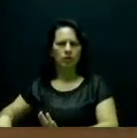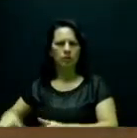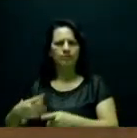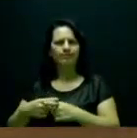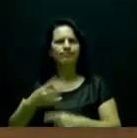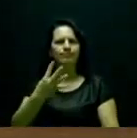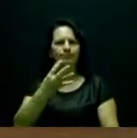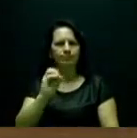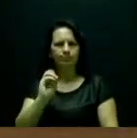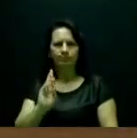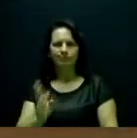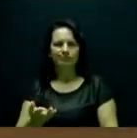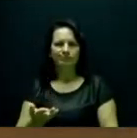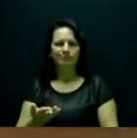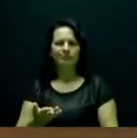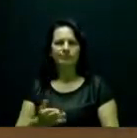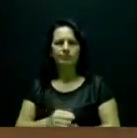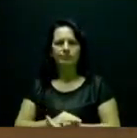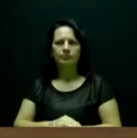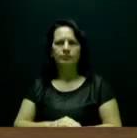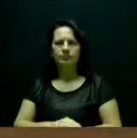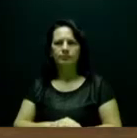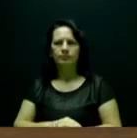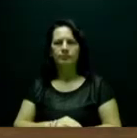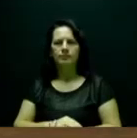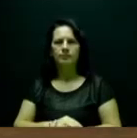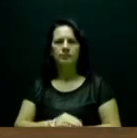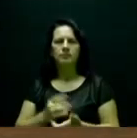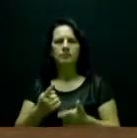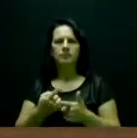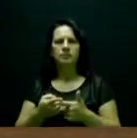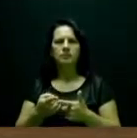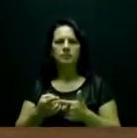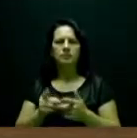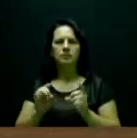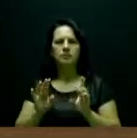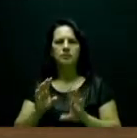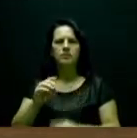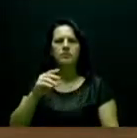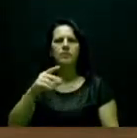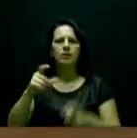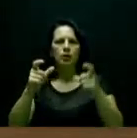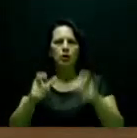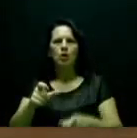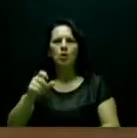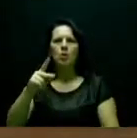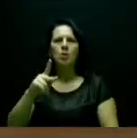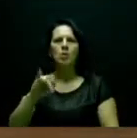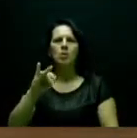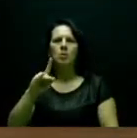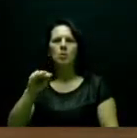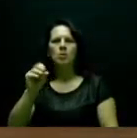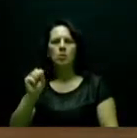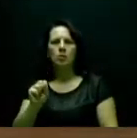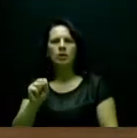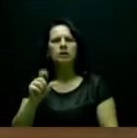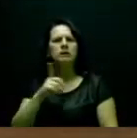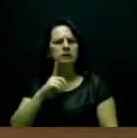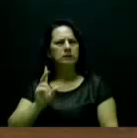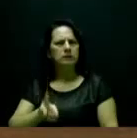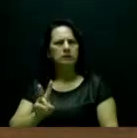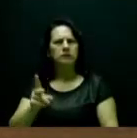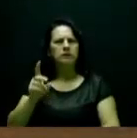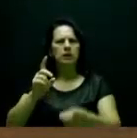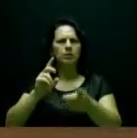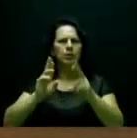já falei. E ainda, às vezes, essa questão especial do pilões, tem sempre uma reclamação.